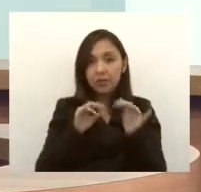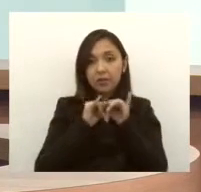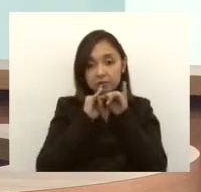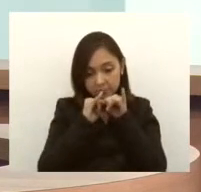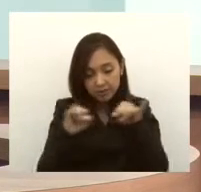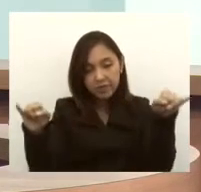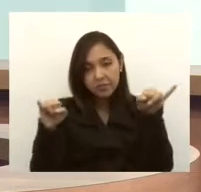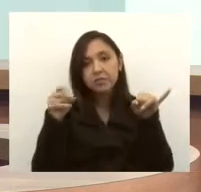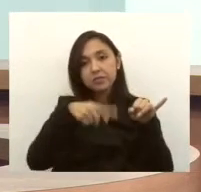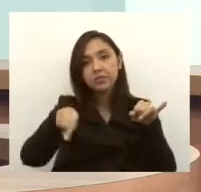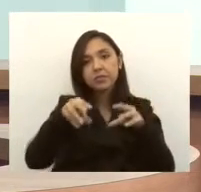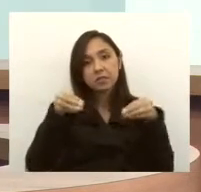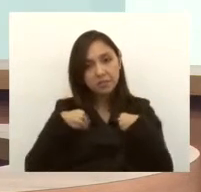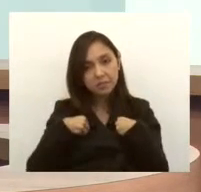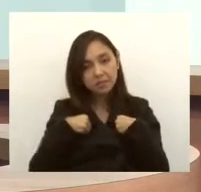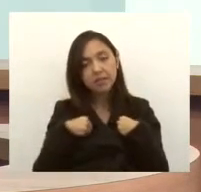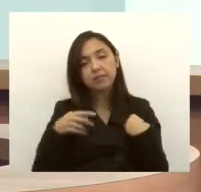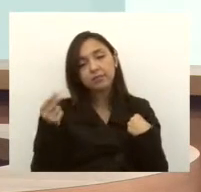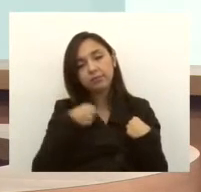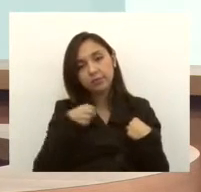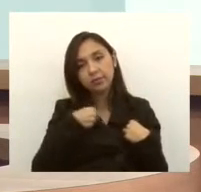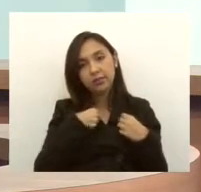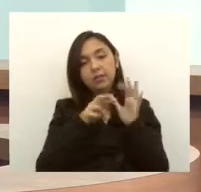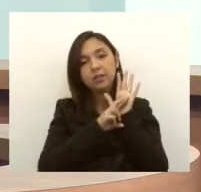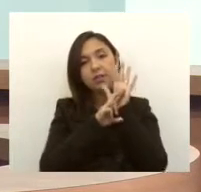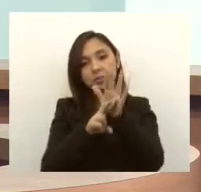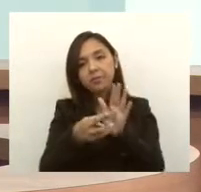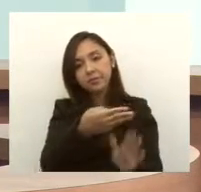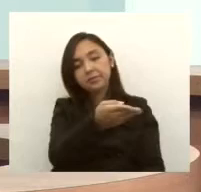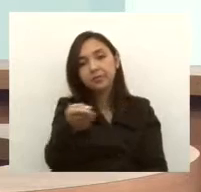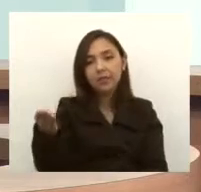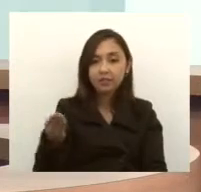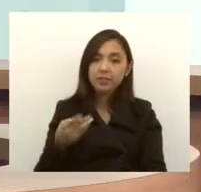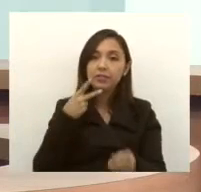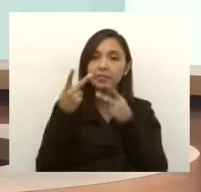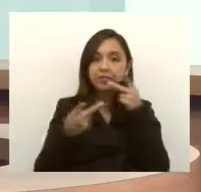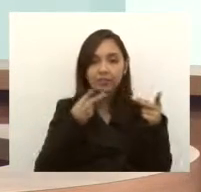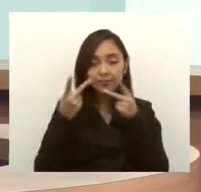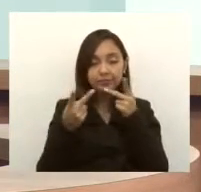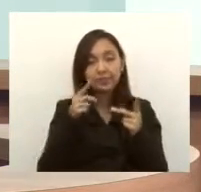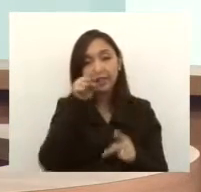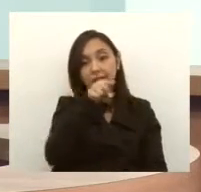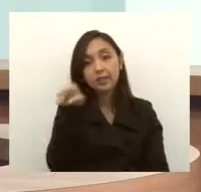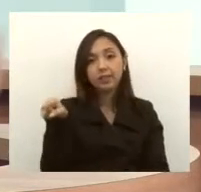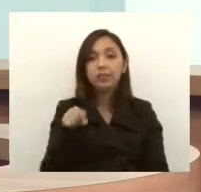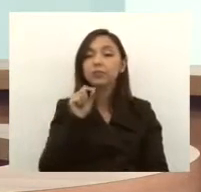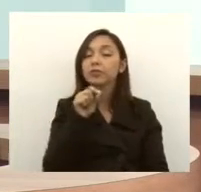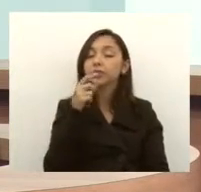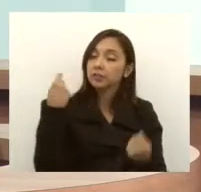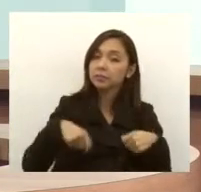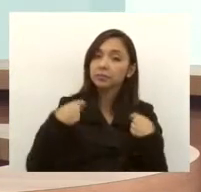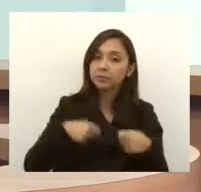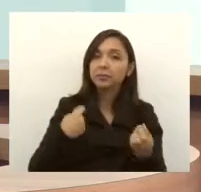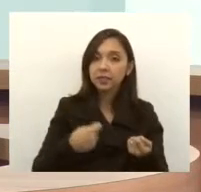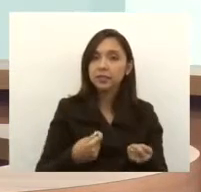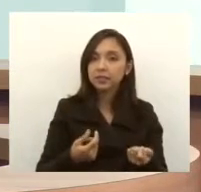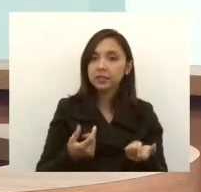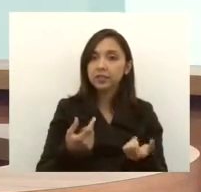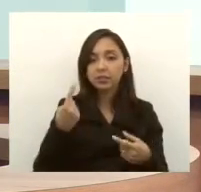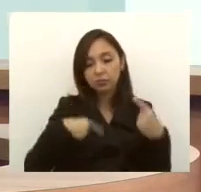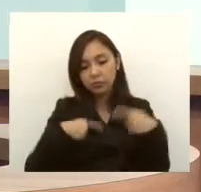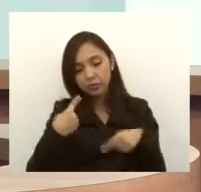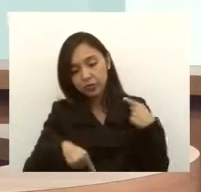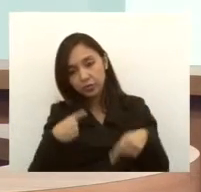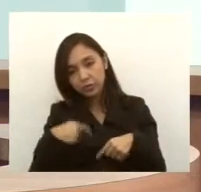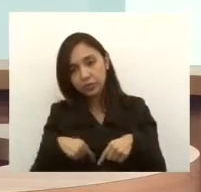recado que vocês merecem. Eu estou aqui para representar vocês, para falar aquilo que vocês estão precisando. É para discutir